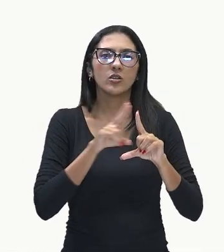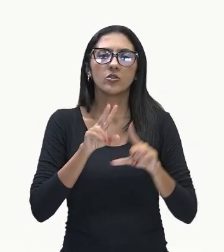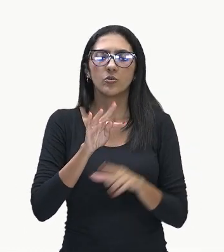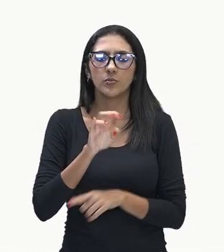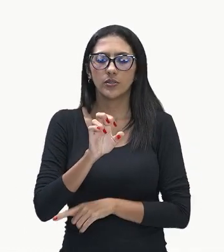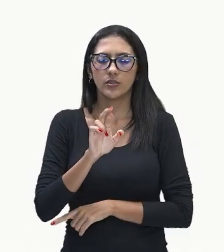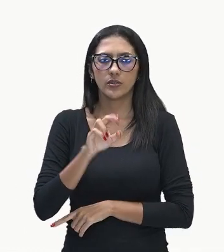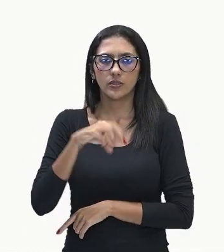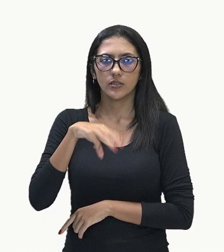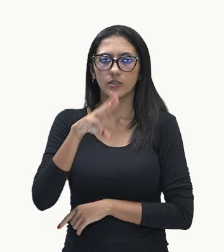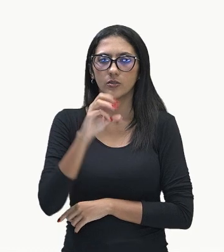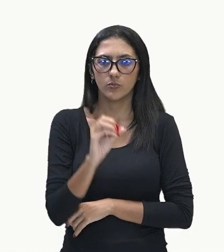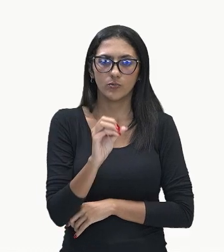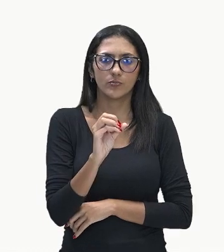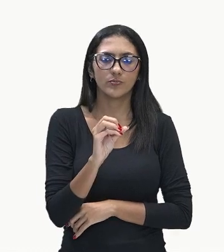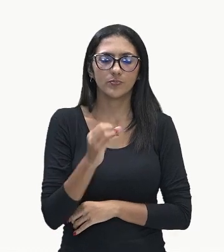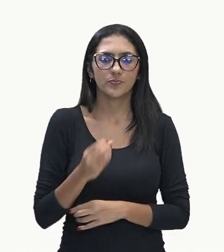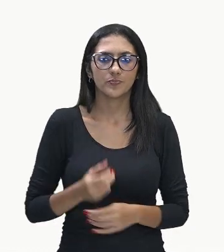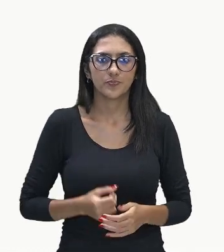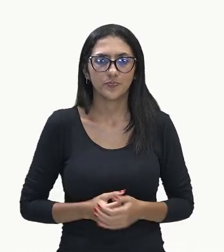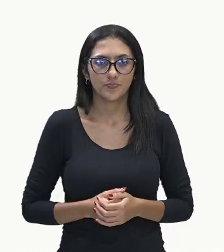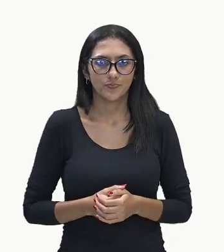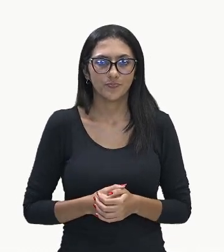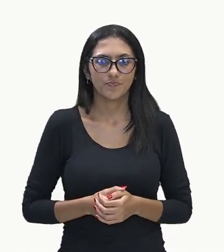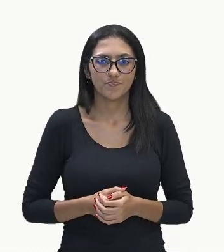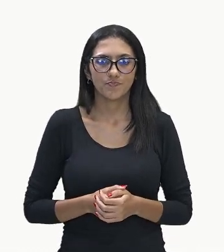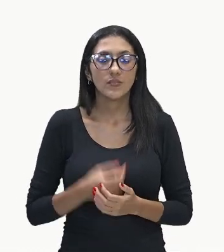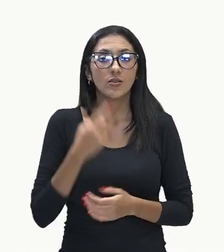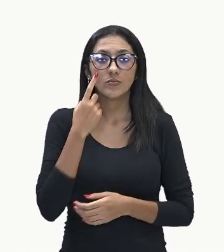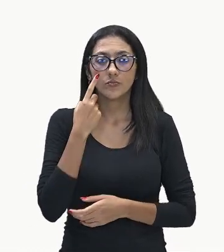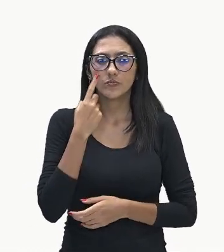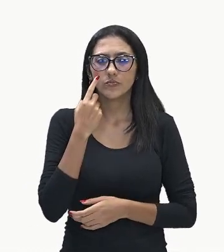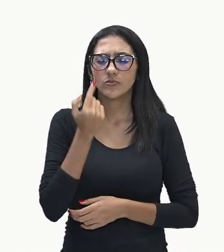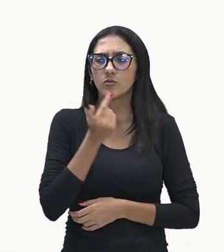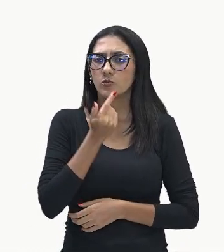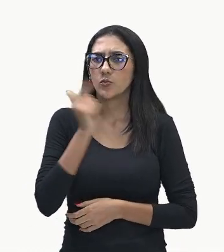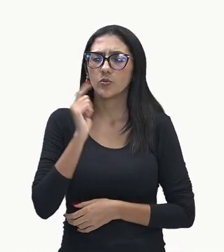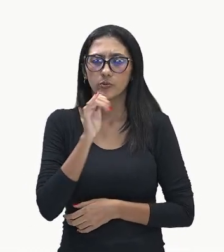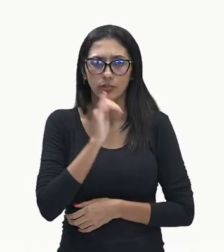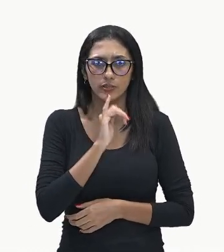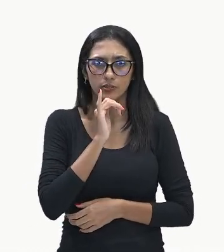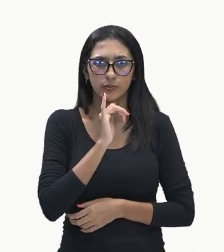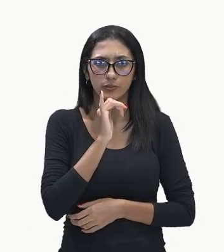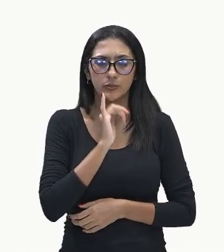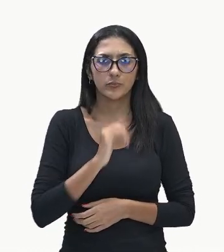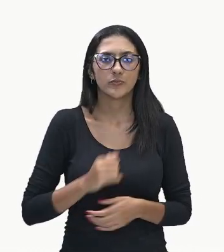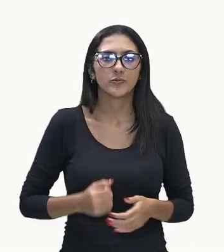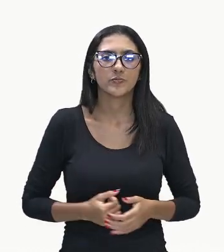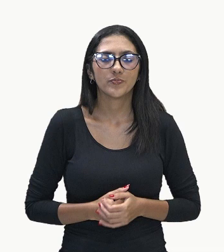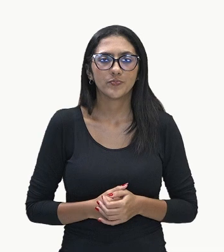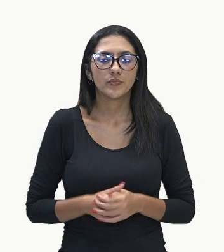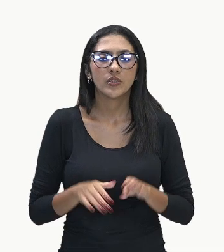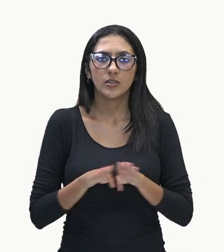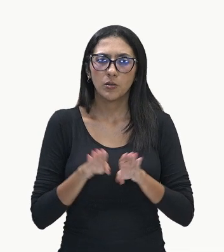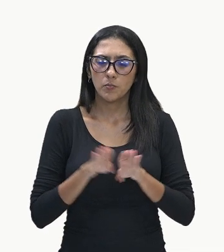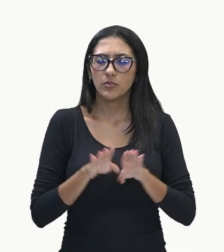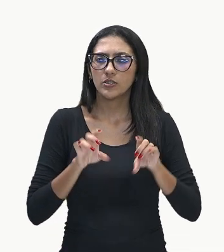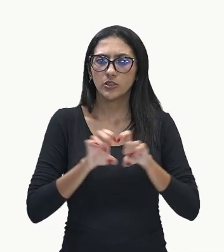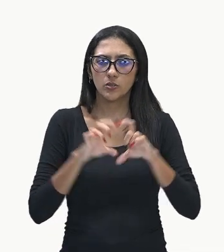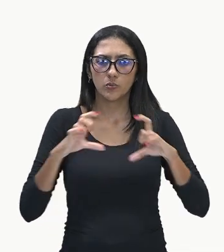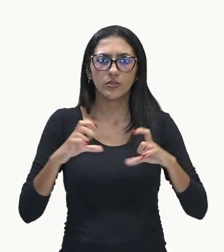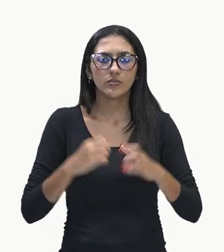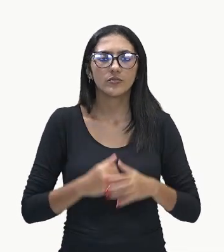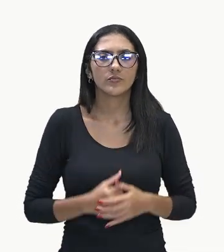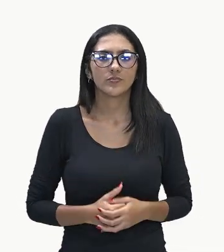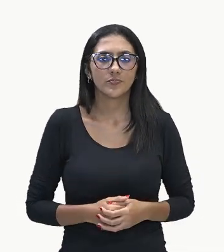ficar melhor aí fixado para você, vamos a um próximo exemplo de resolução de equação. E agora